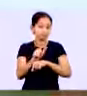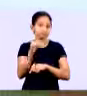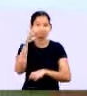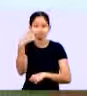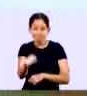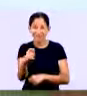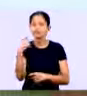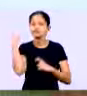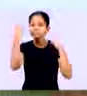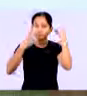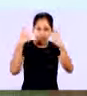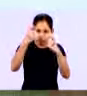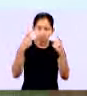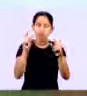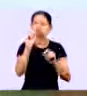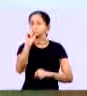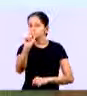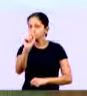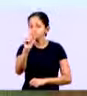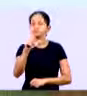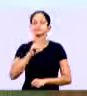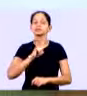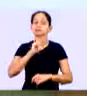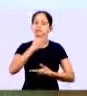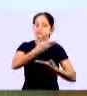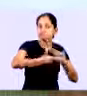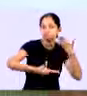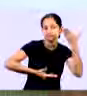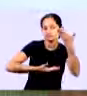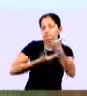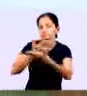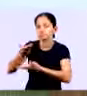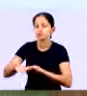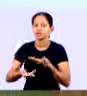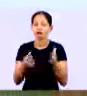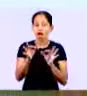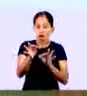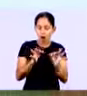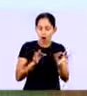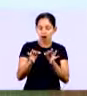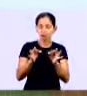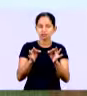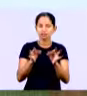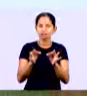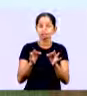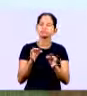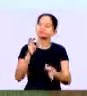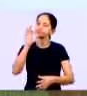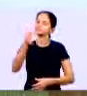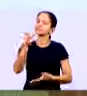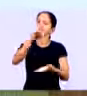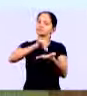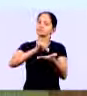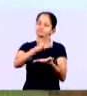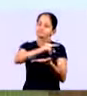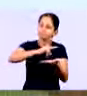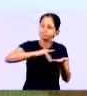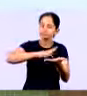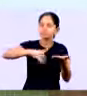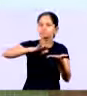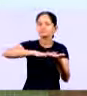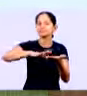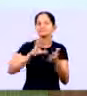que ter a preocupação de transmitir a realidade da organização para o seu planejamento e principalmente de fazer com que esse planejamento